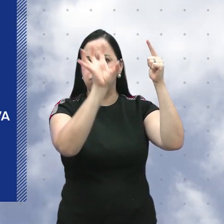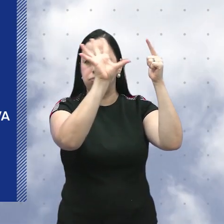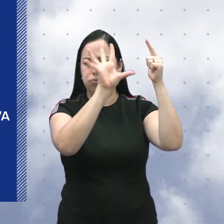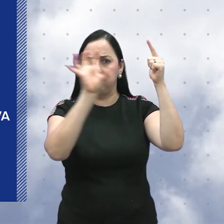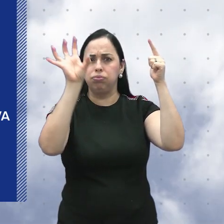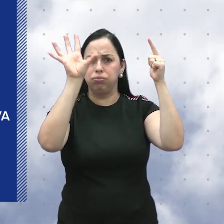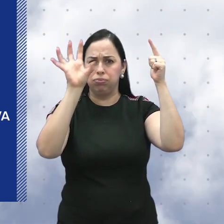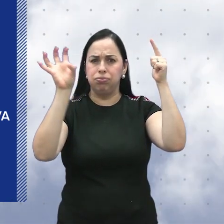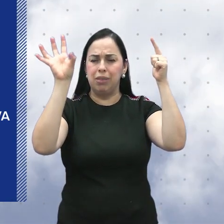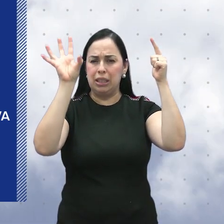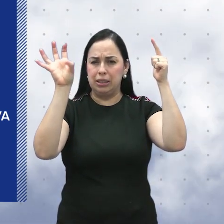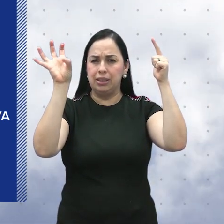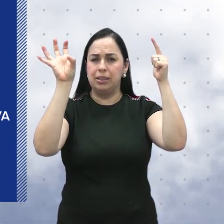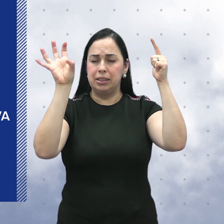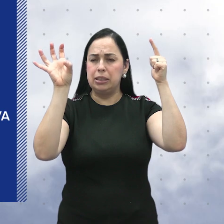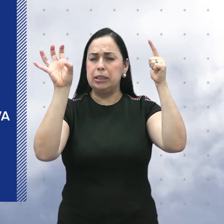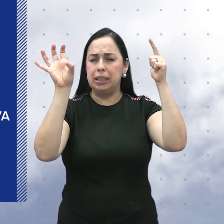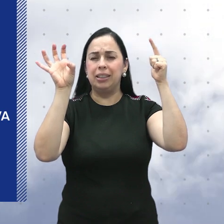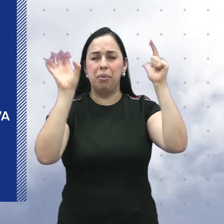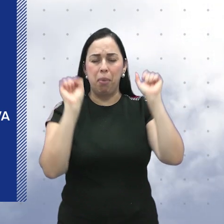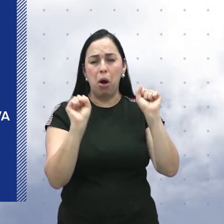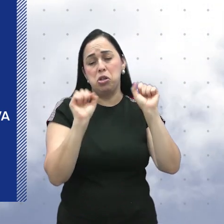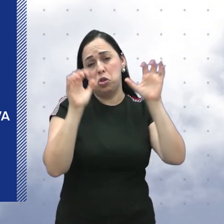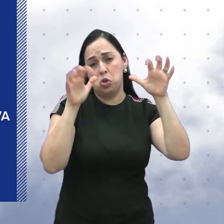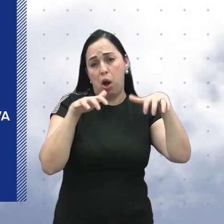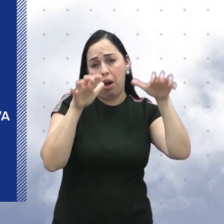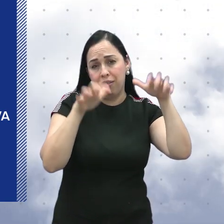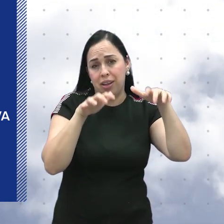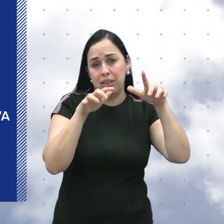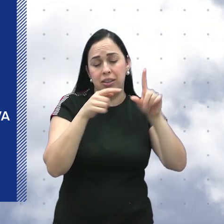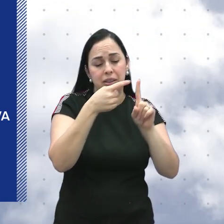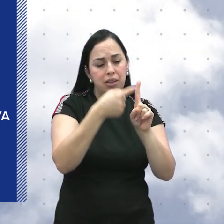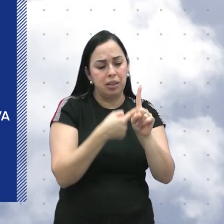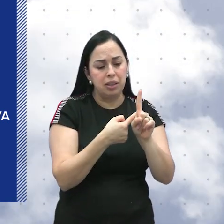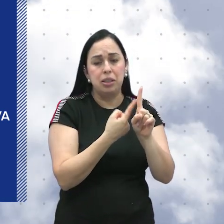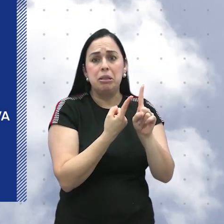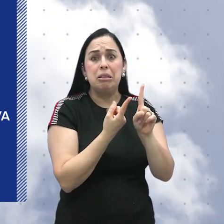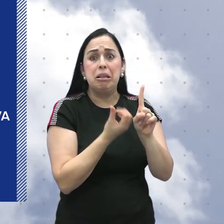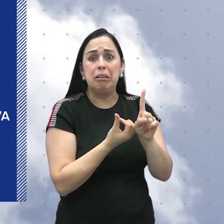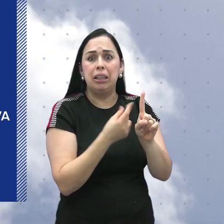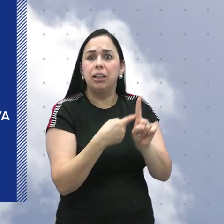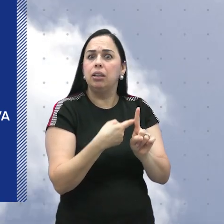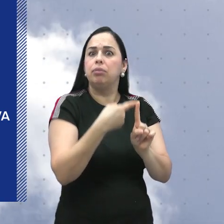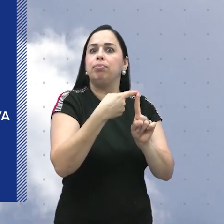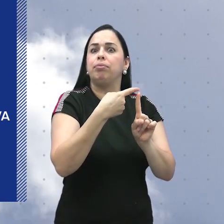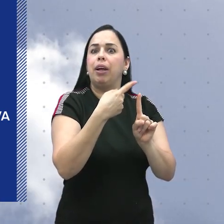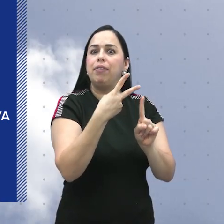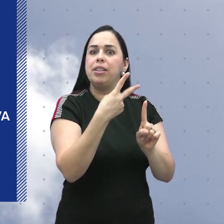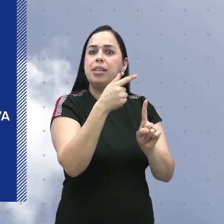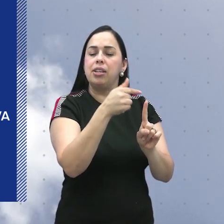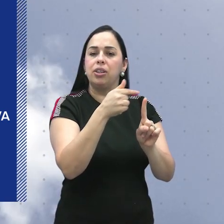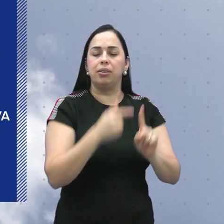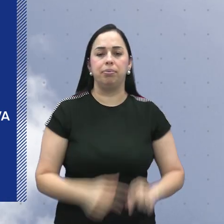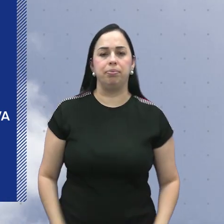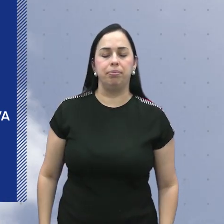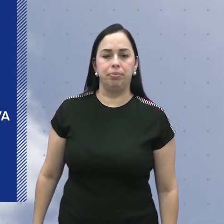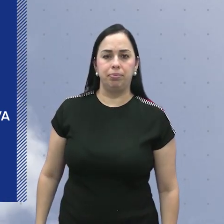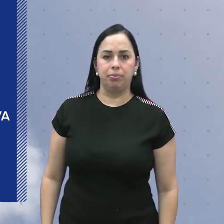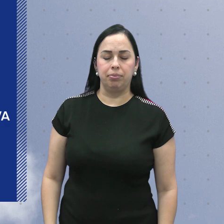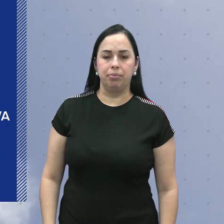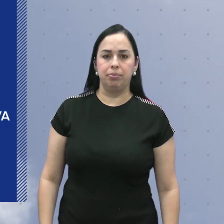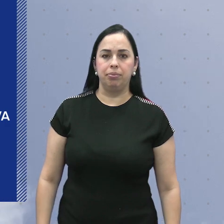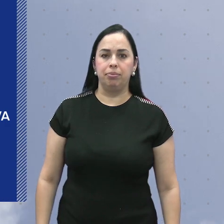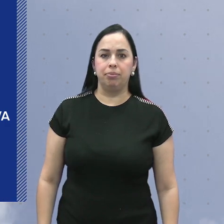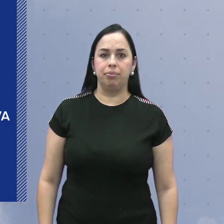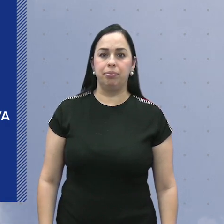entre nuvens, com aquele céu cinzento. Pode chover ao longo do dia, com mínima de 16 e máxima de até 27